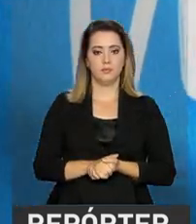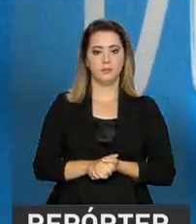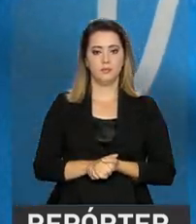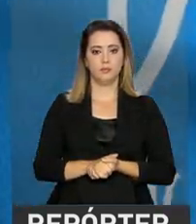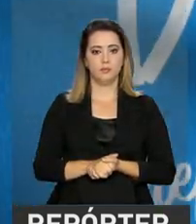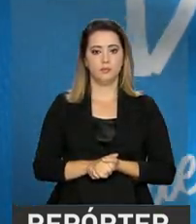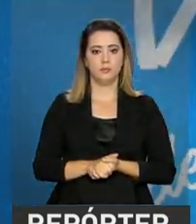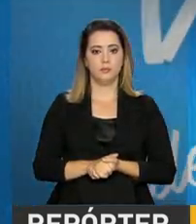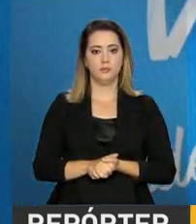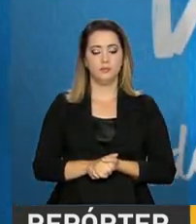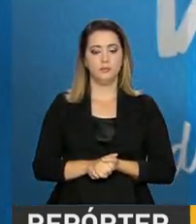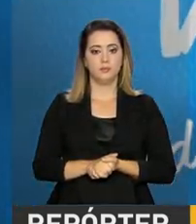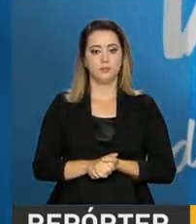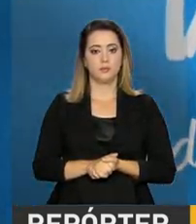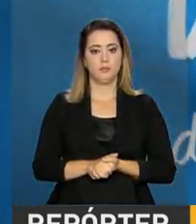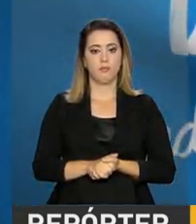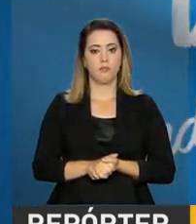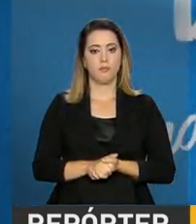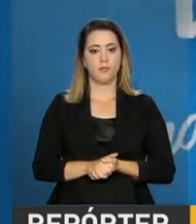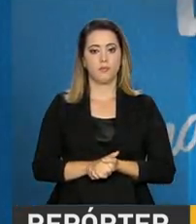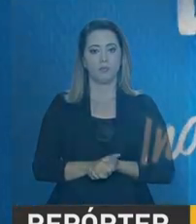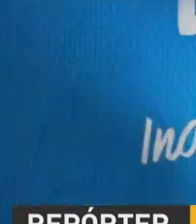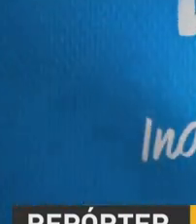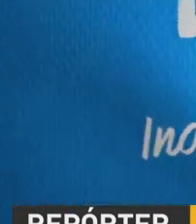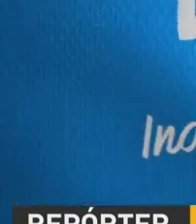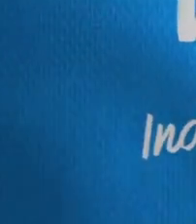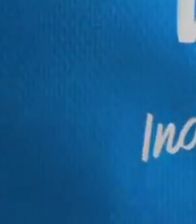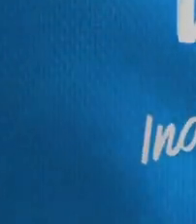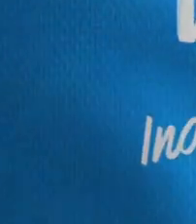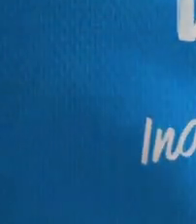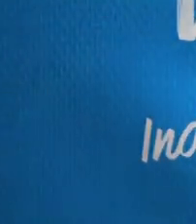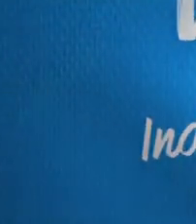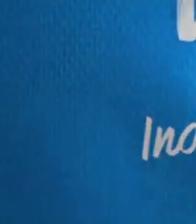viva sua independência 7 de setembro